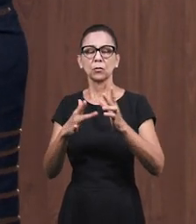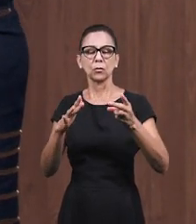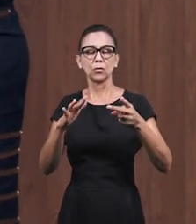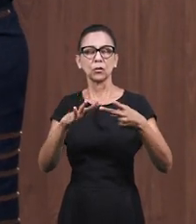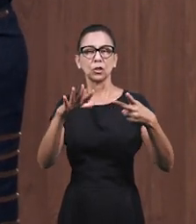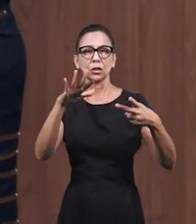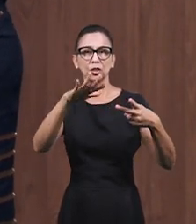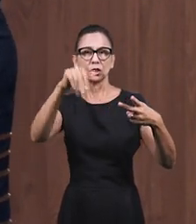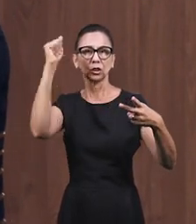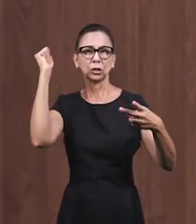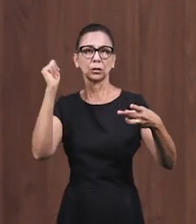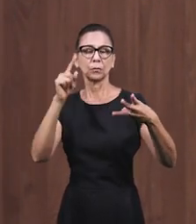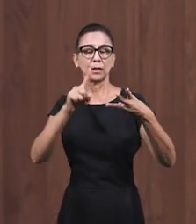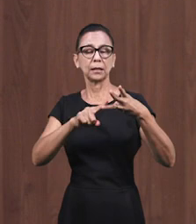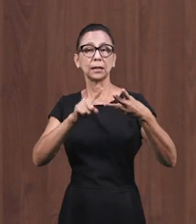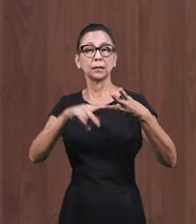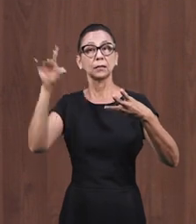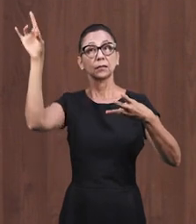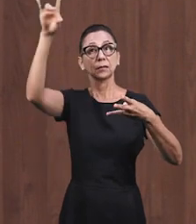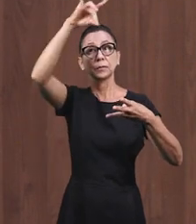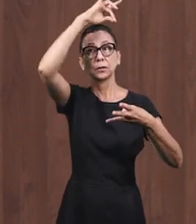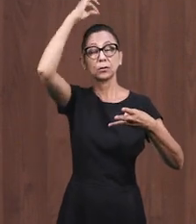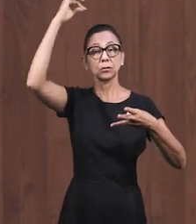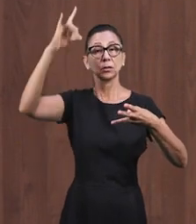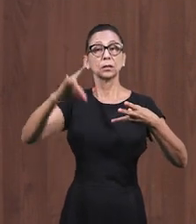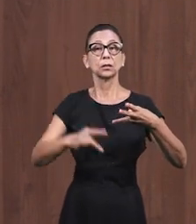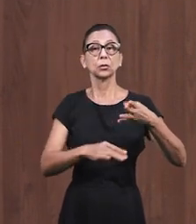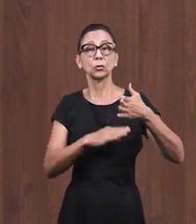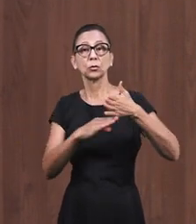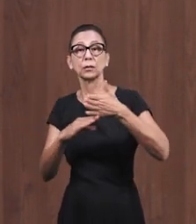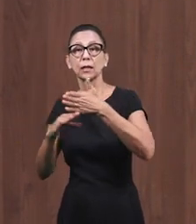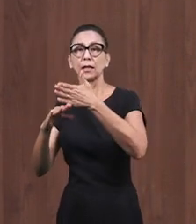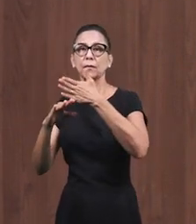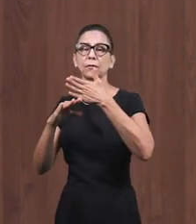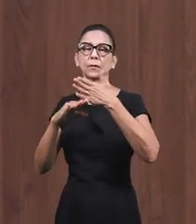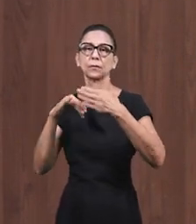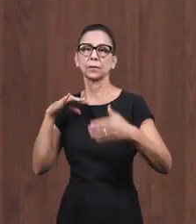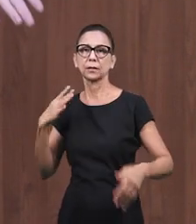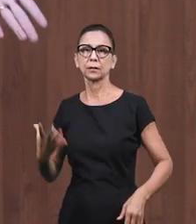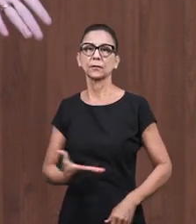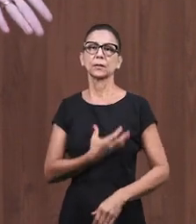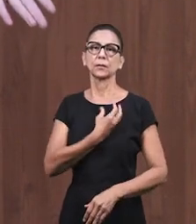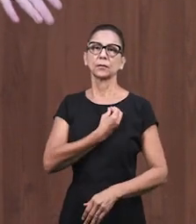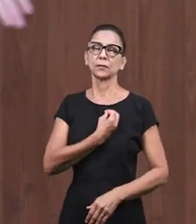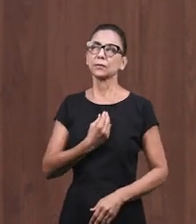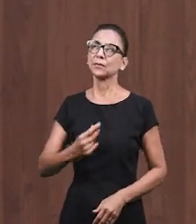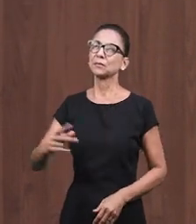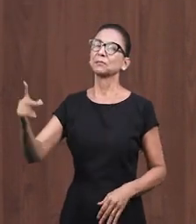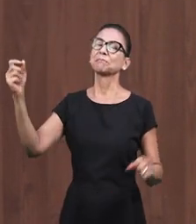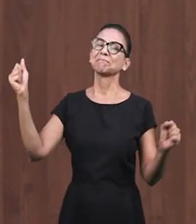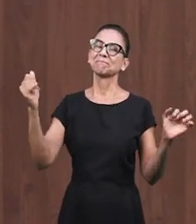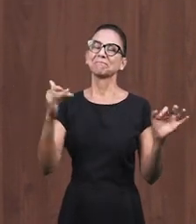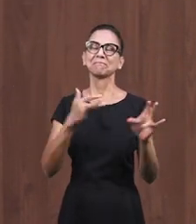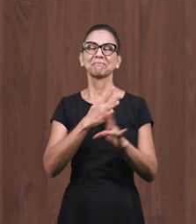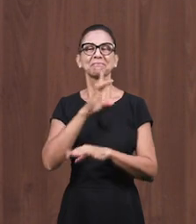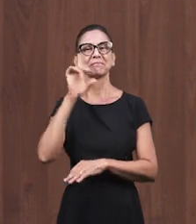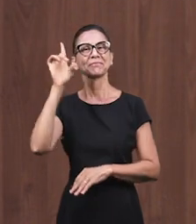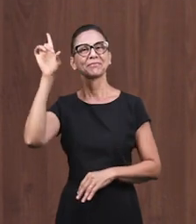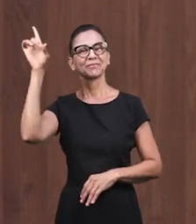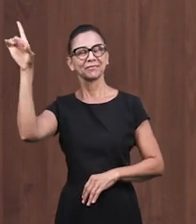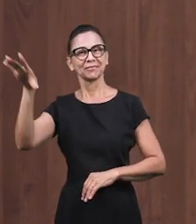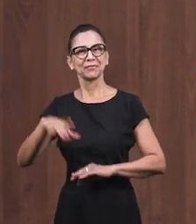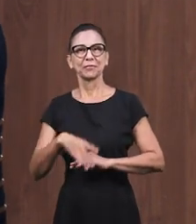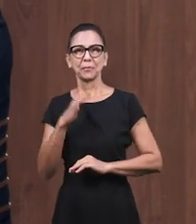Espírito Santo nos conduz aonde? A salvação, a vida eterna. Que maravilha! Glória a Deus!